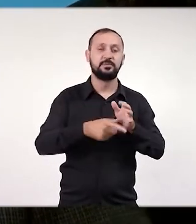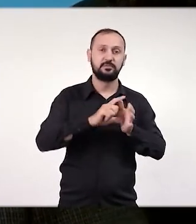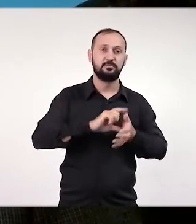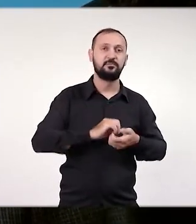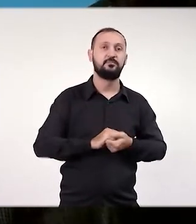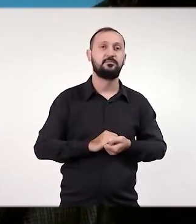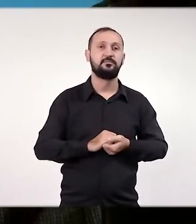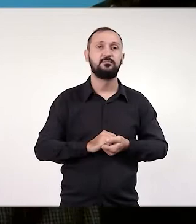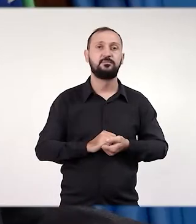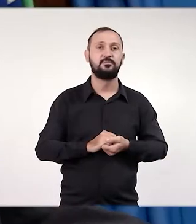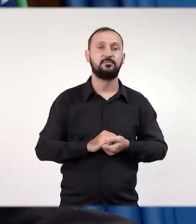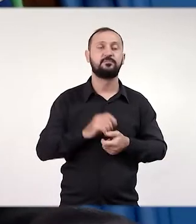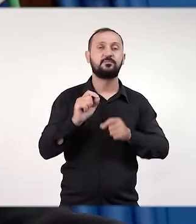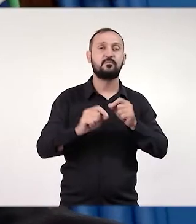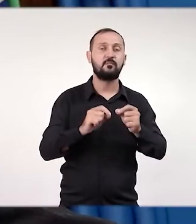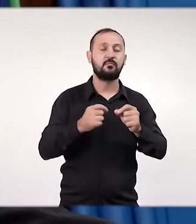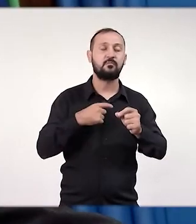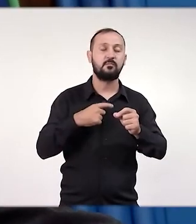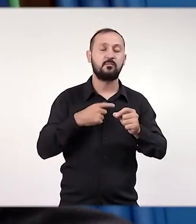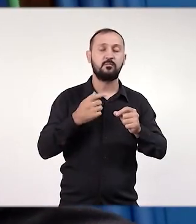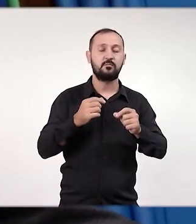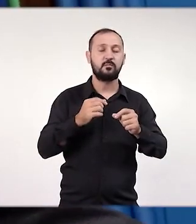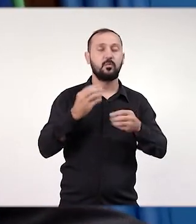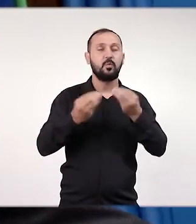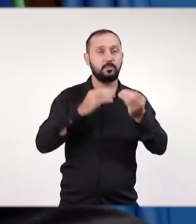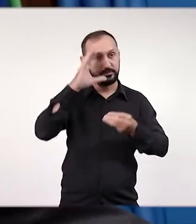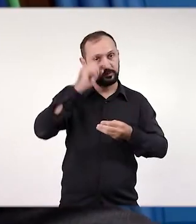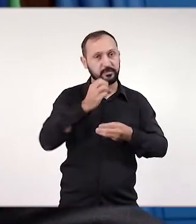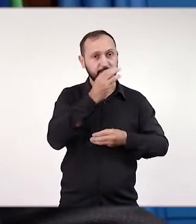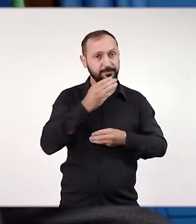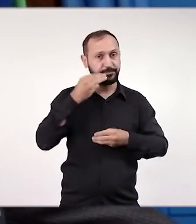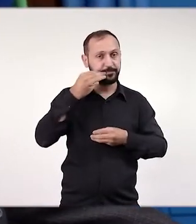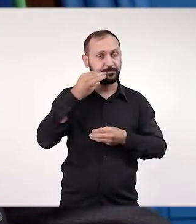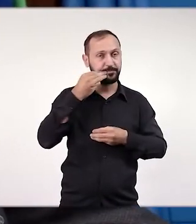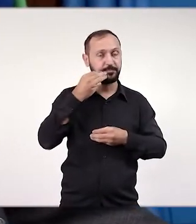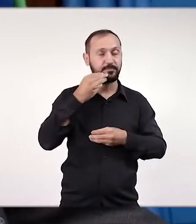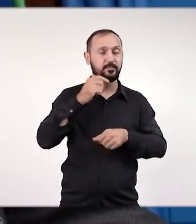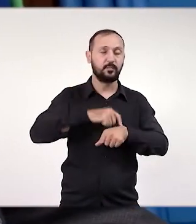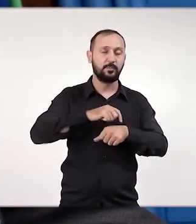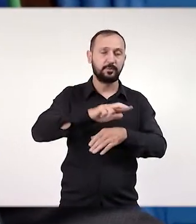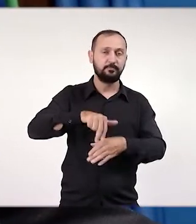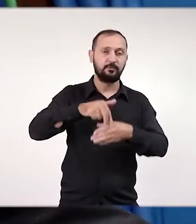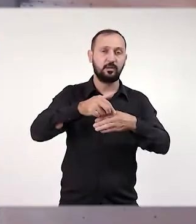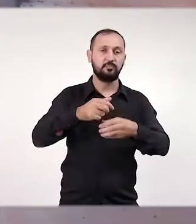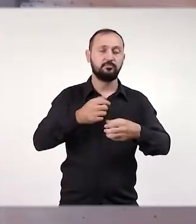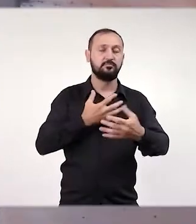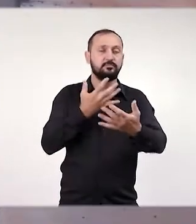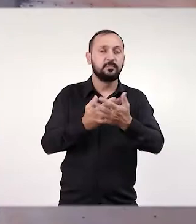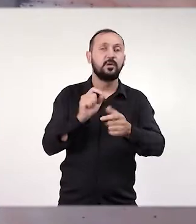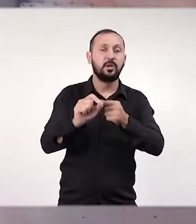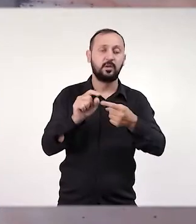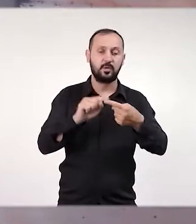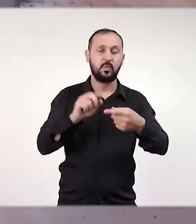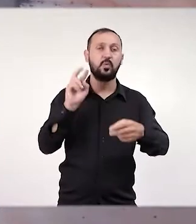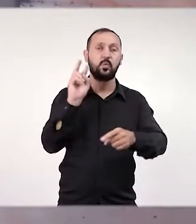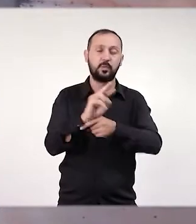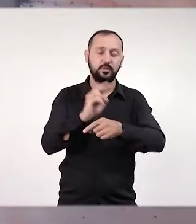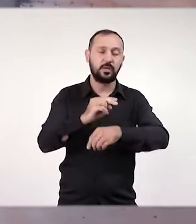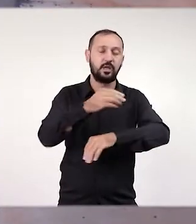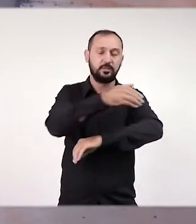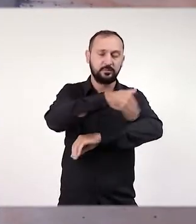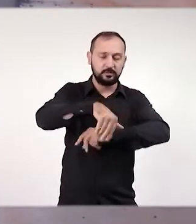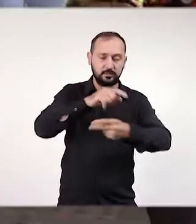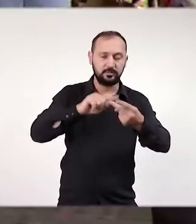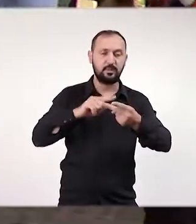que nos antecipar a isso. Entre as soluções destacadas pelo deputado Marçal Filho em sua fala estão a manutenção